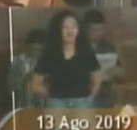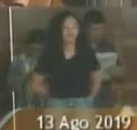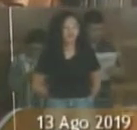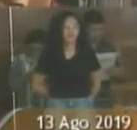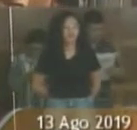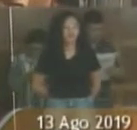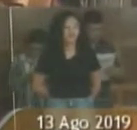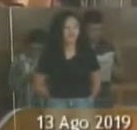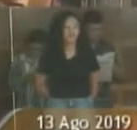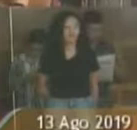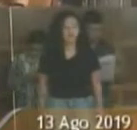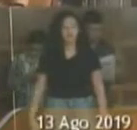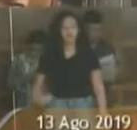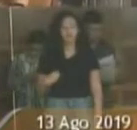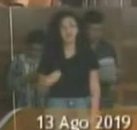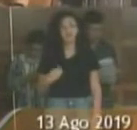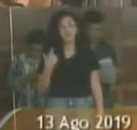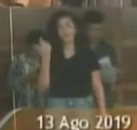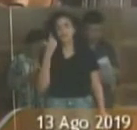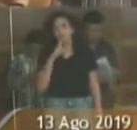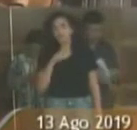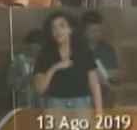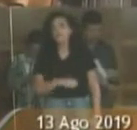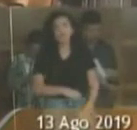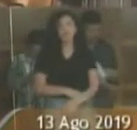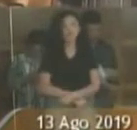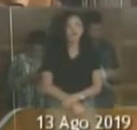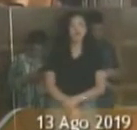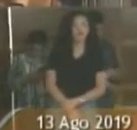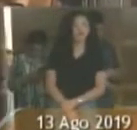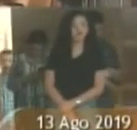Atenção, pessoal, vamos à recomposição de quórum, por gentileza.